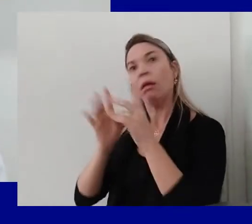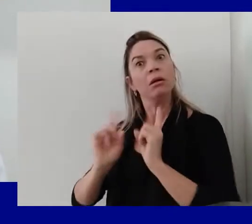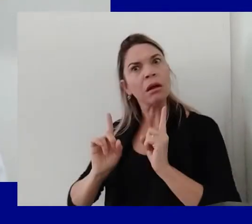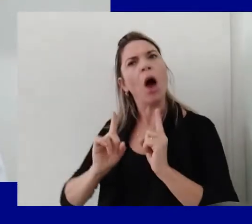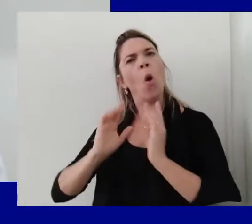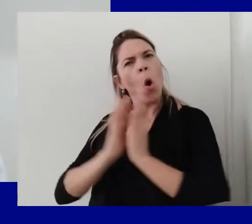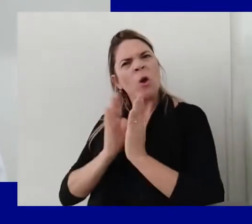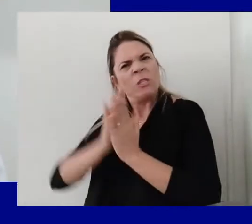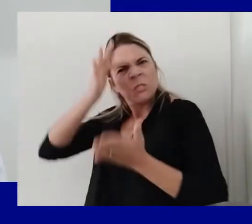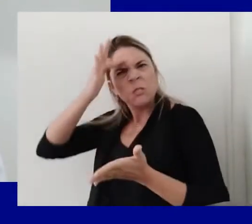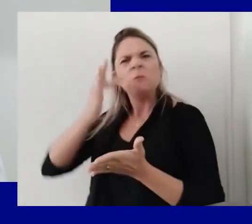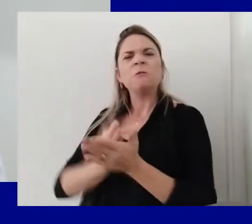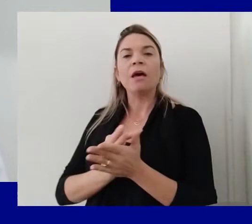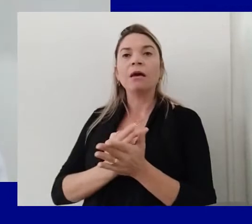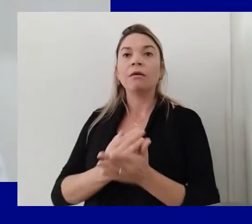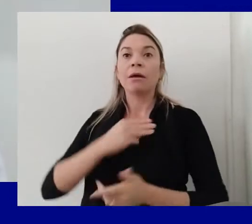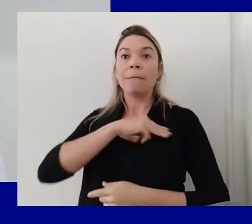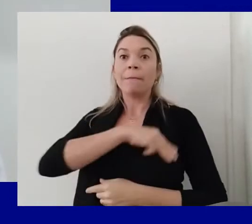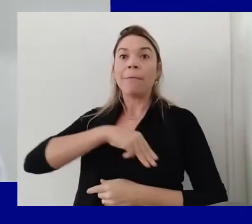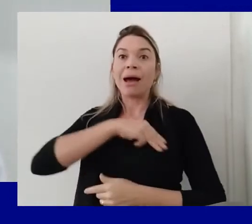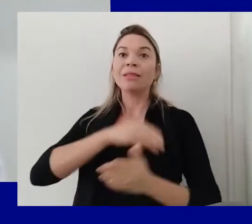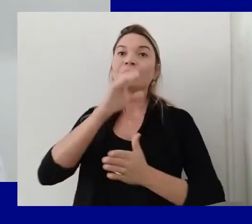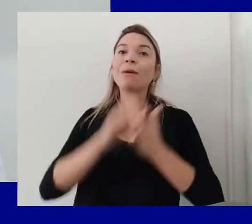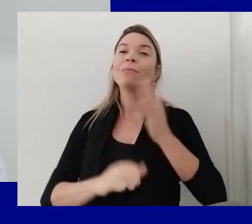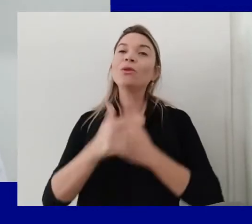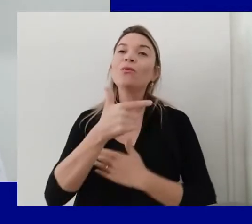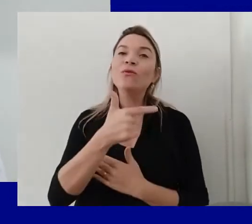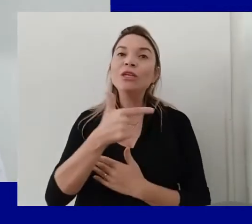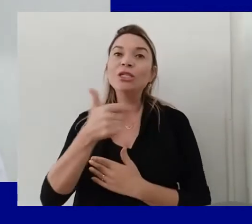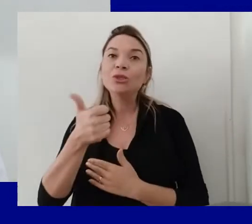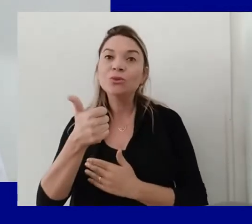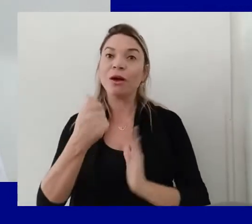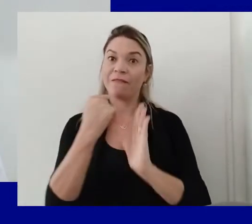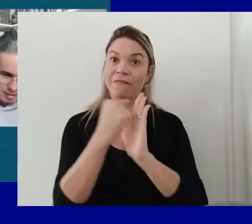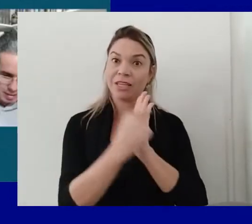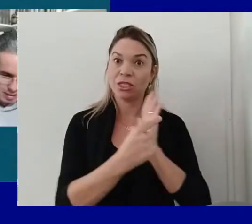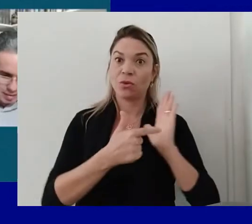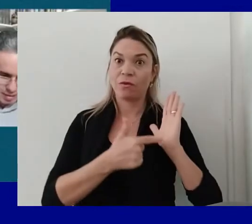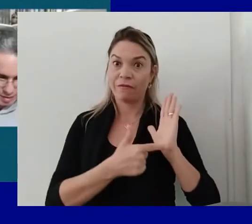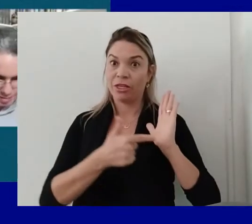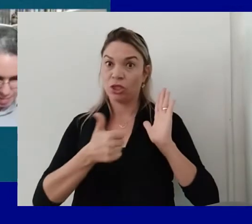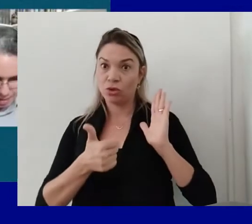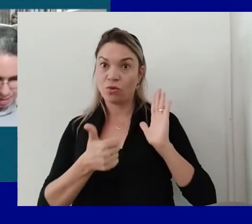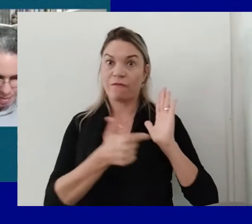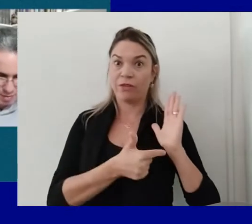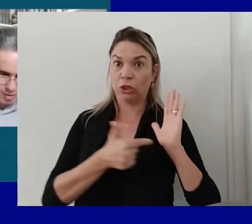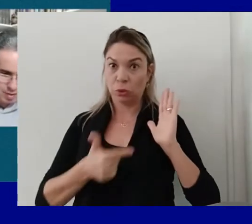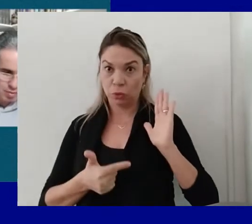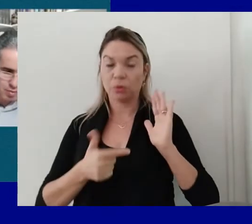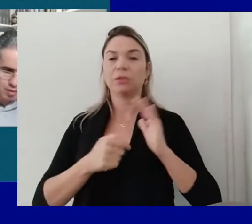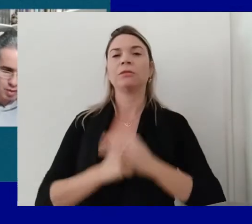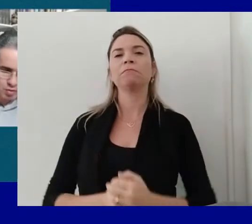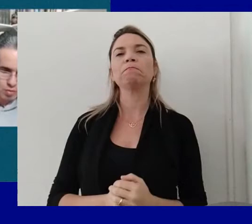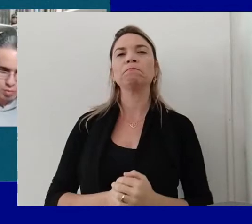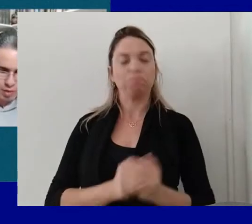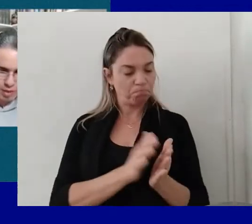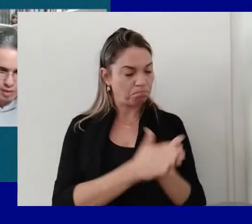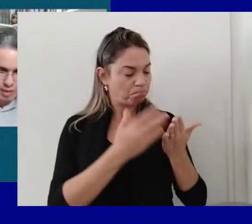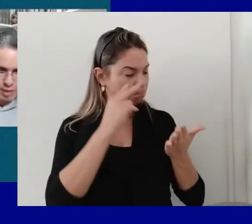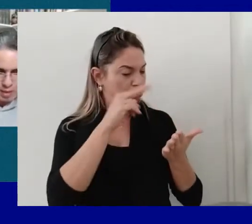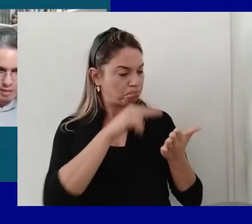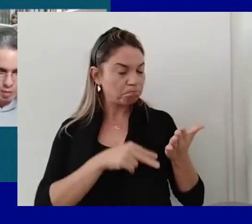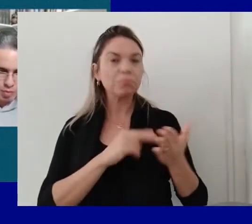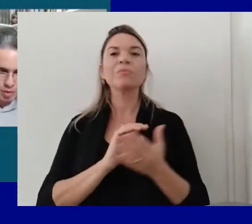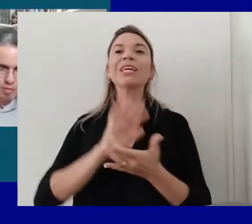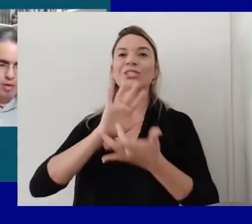capítulo 21, versículos 21 e 22. Diz assim a palavra de Deus: Jesus,